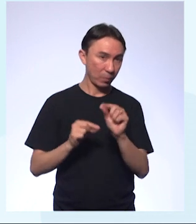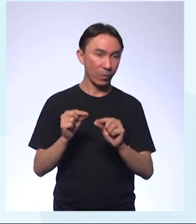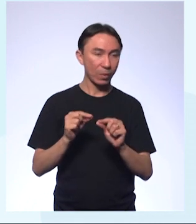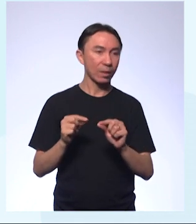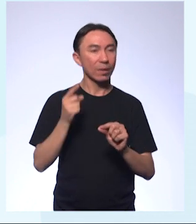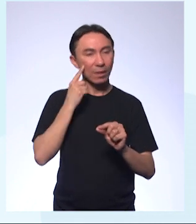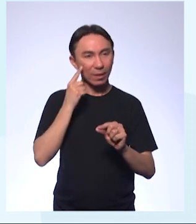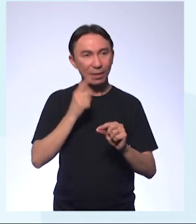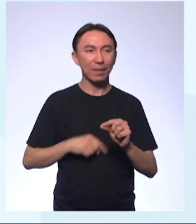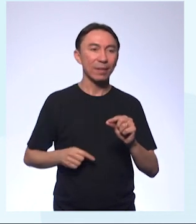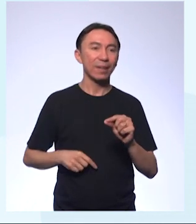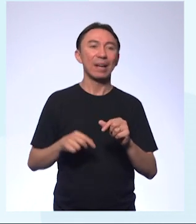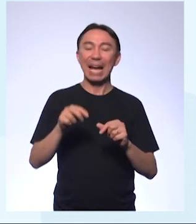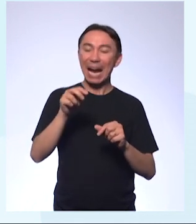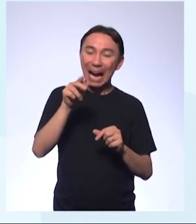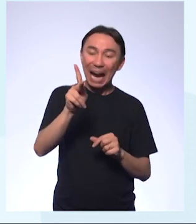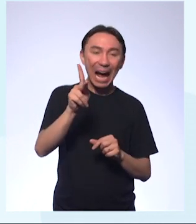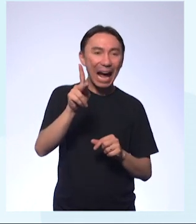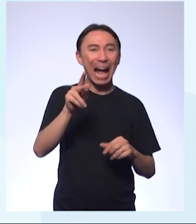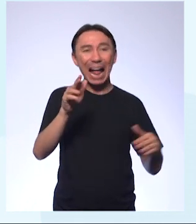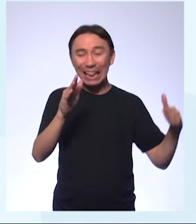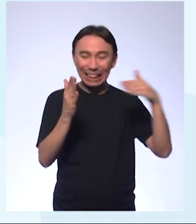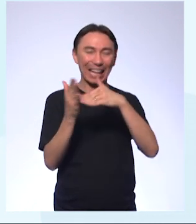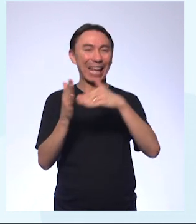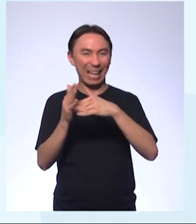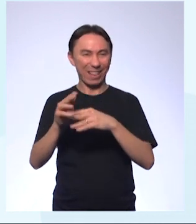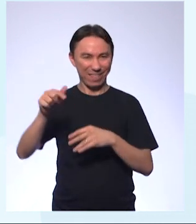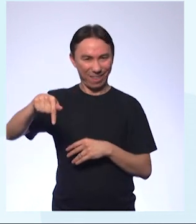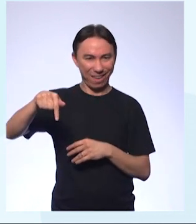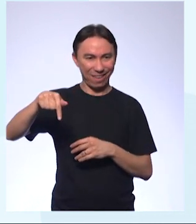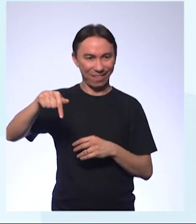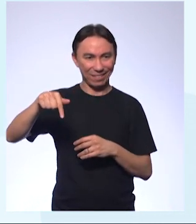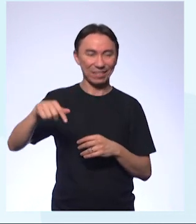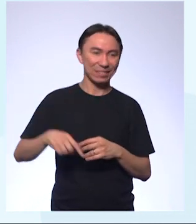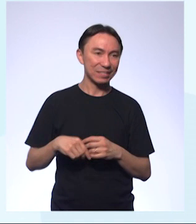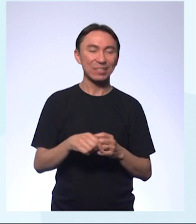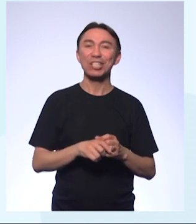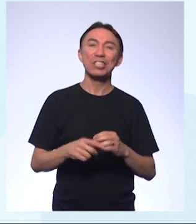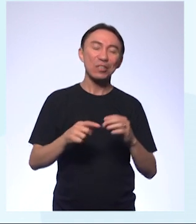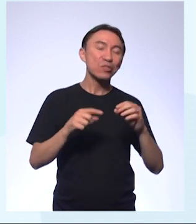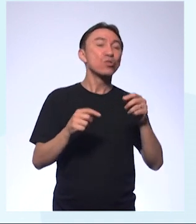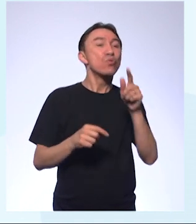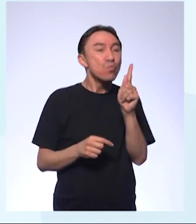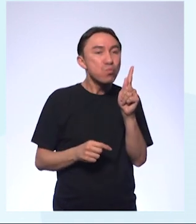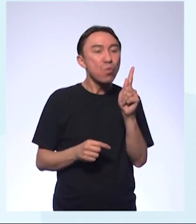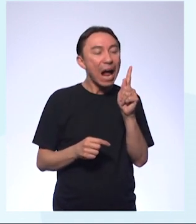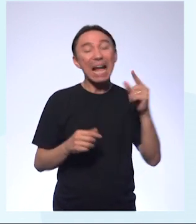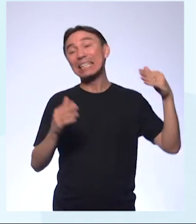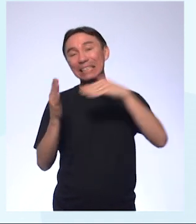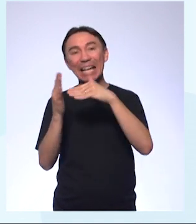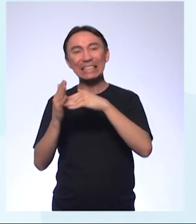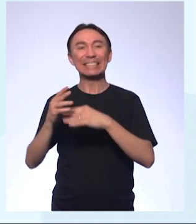esse elétron, maior vai ser a quantidade de energia que esse nível comporta. Pode passar.